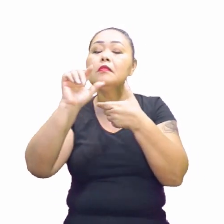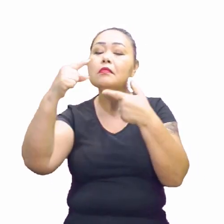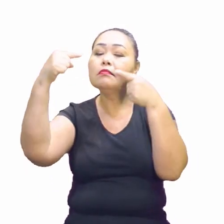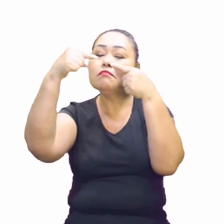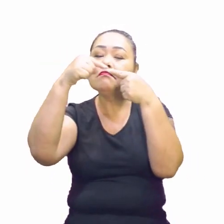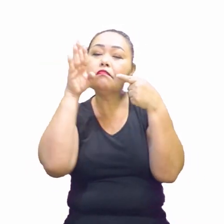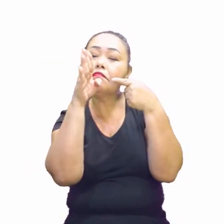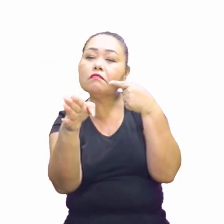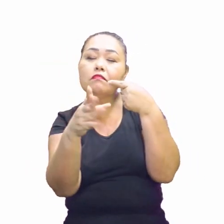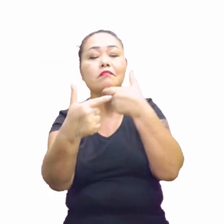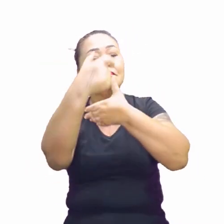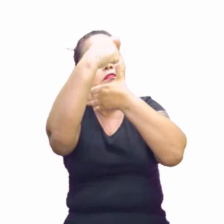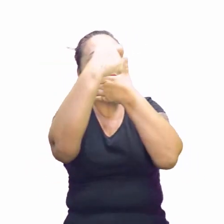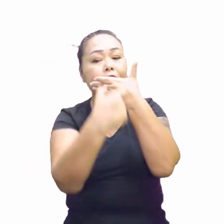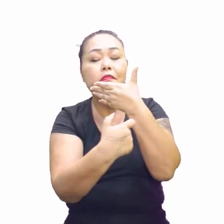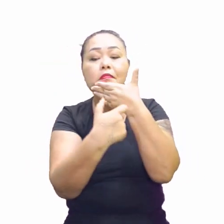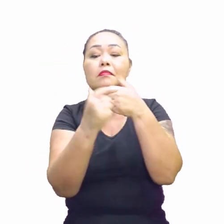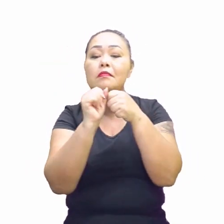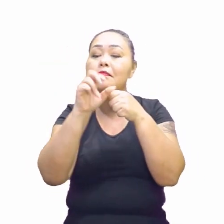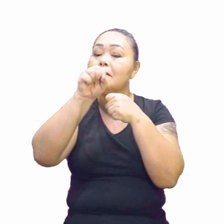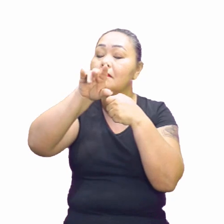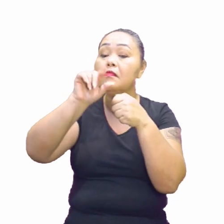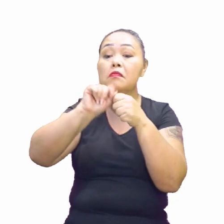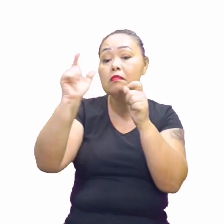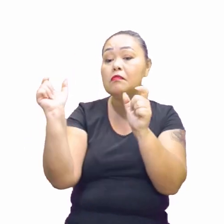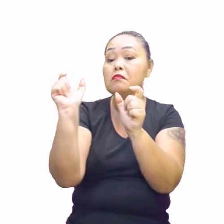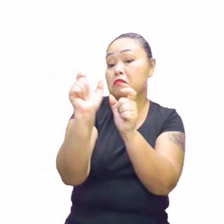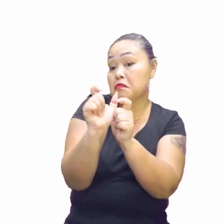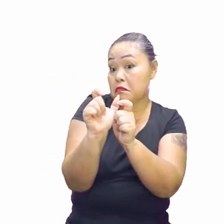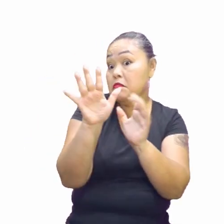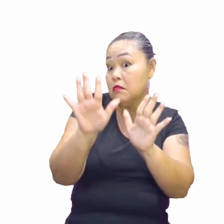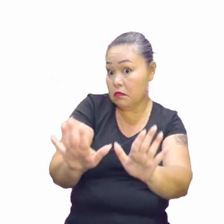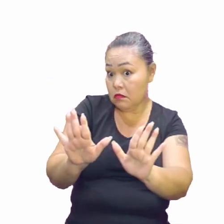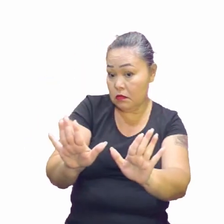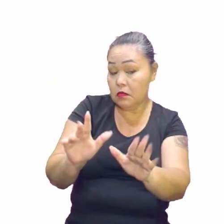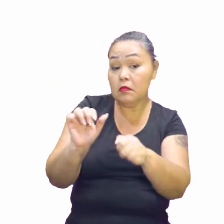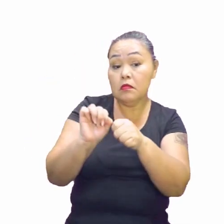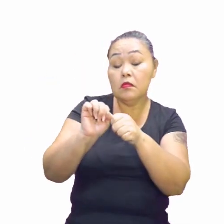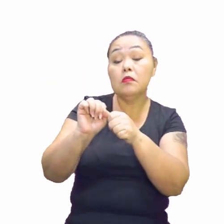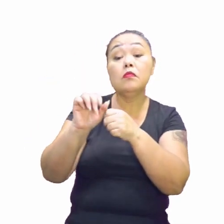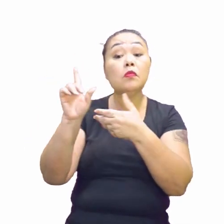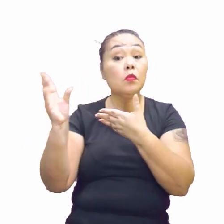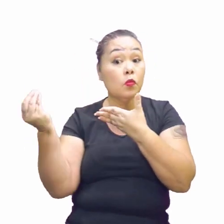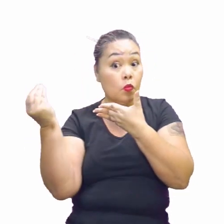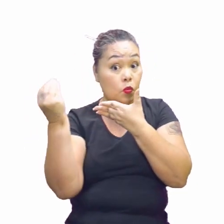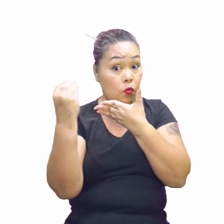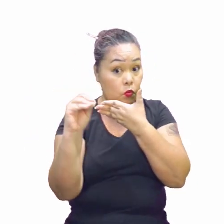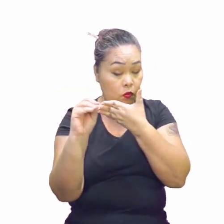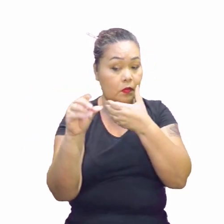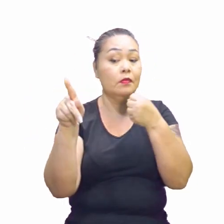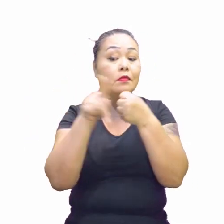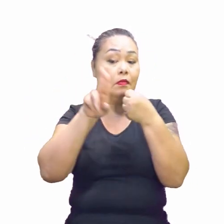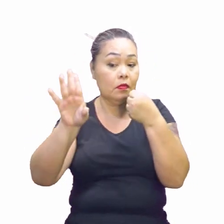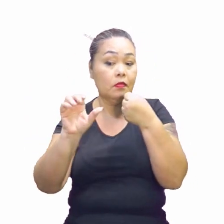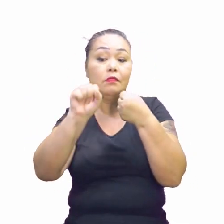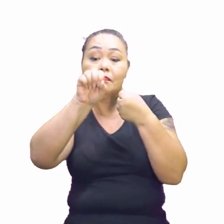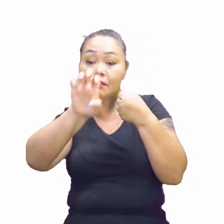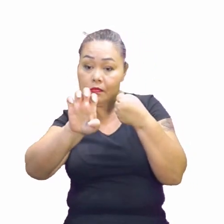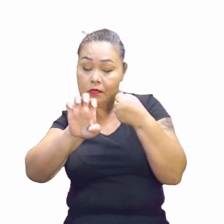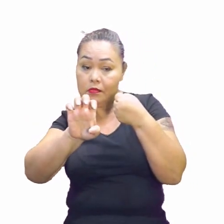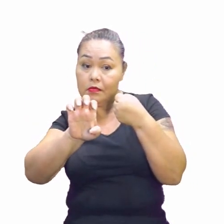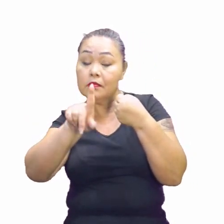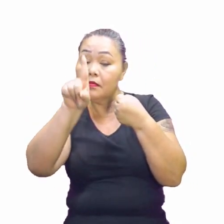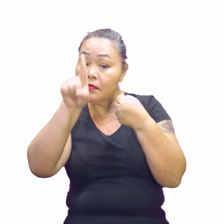de determinação do sujeito, e o se, que é o pronome apassivador. Quando eu tenho o pronome